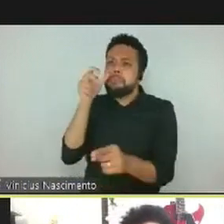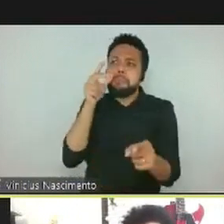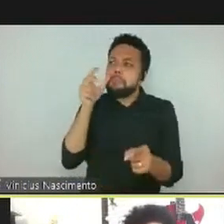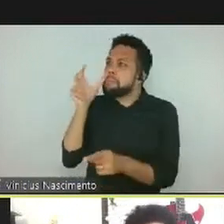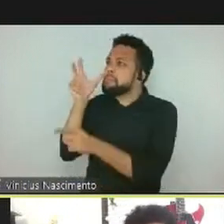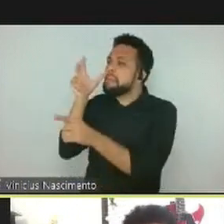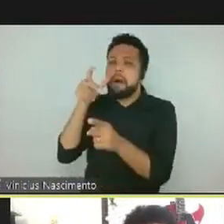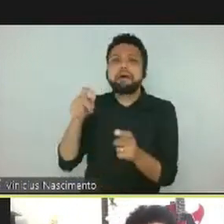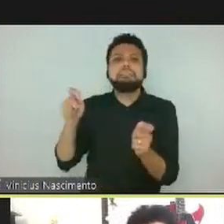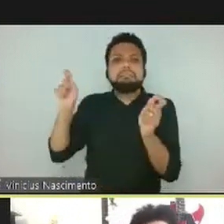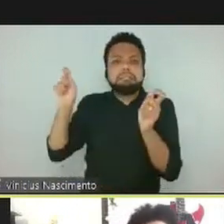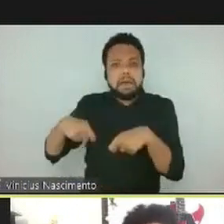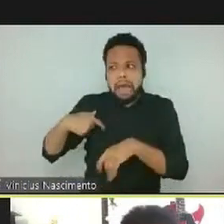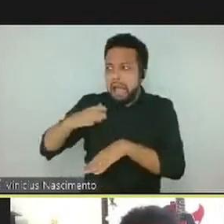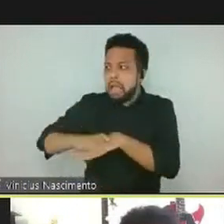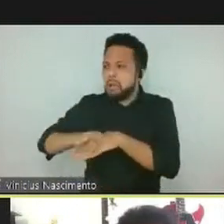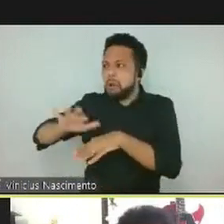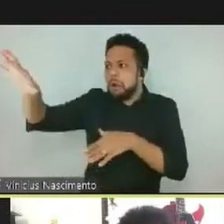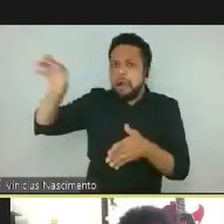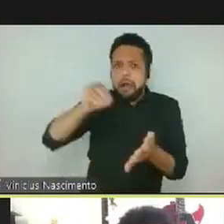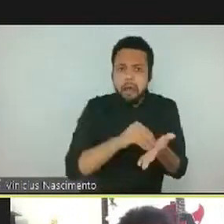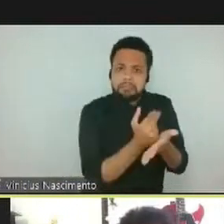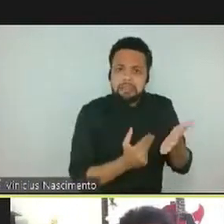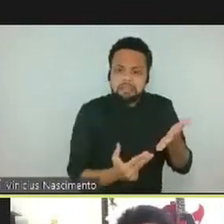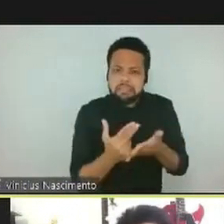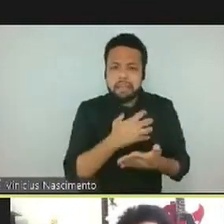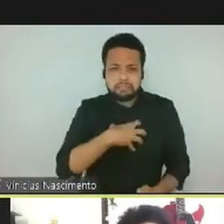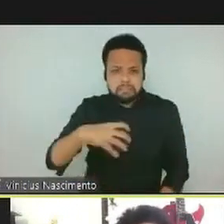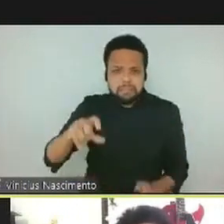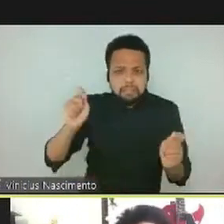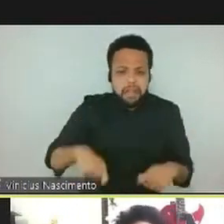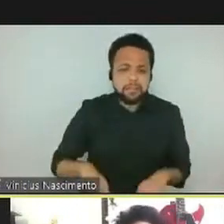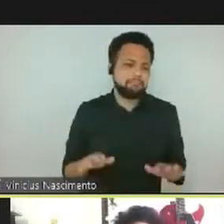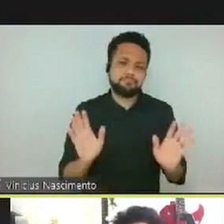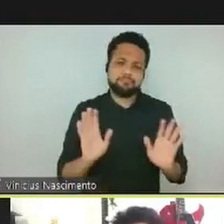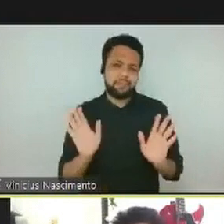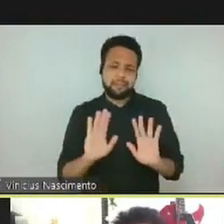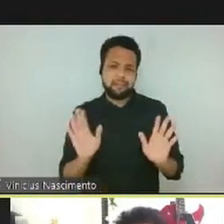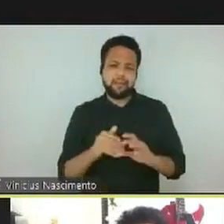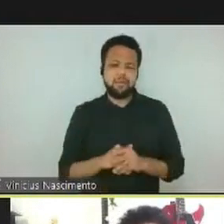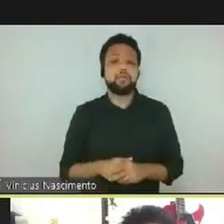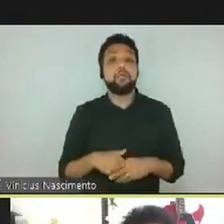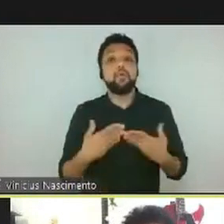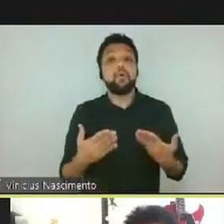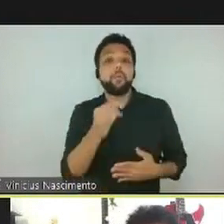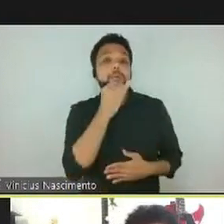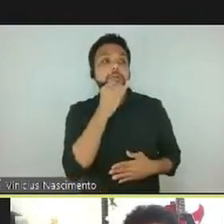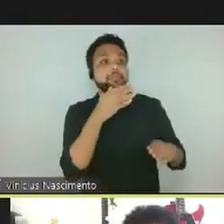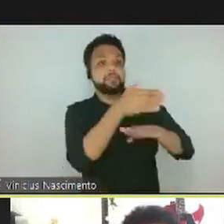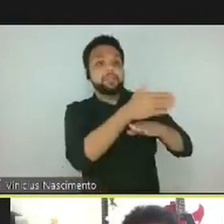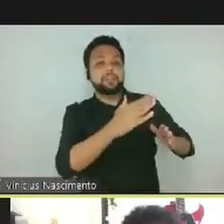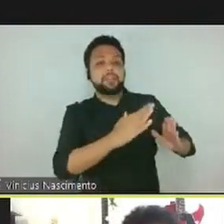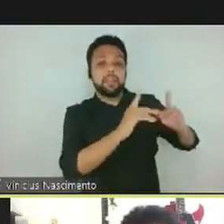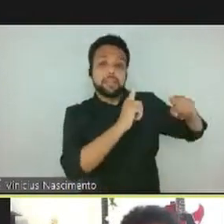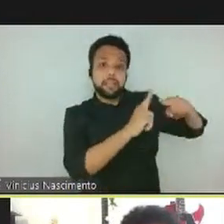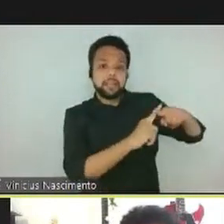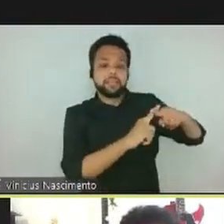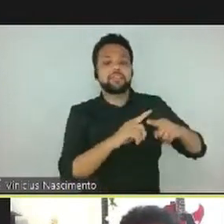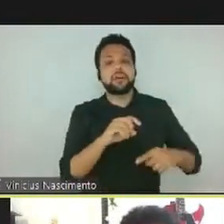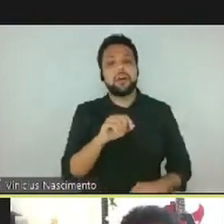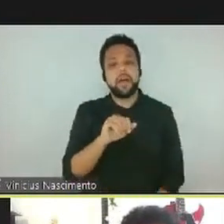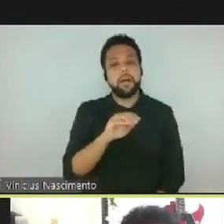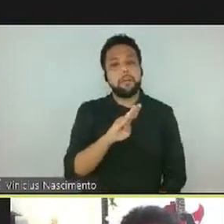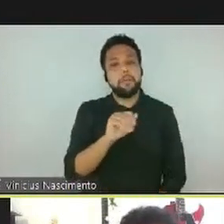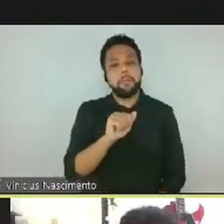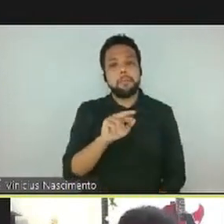algum momento uma igreja com ornamentos barrocos, possivelmente eu posso lembrar e construir uma imagem